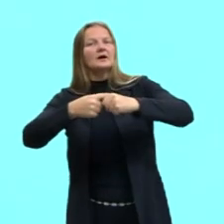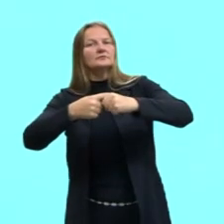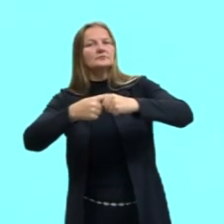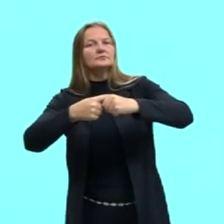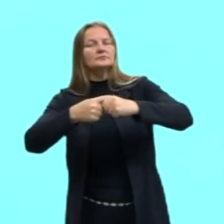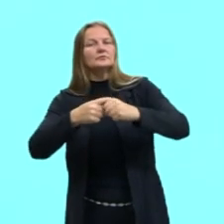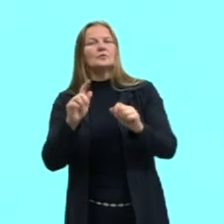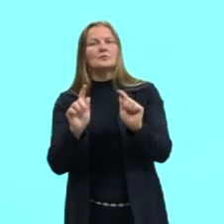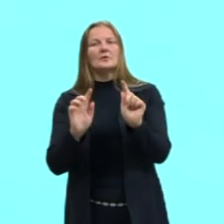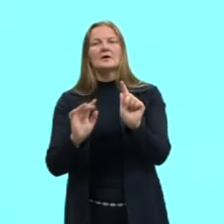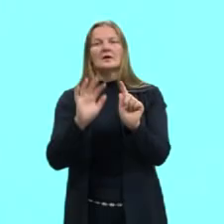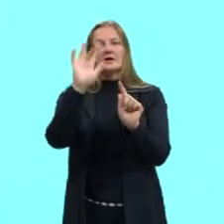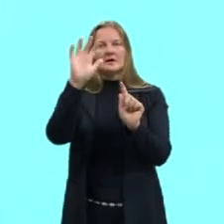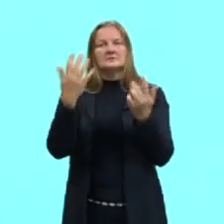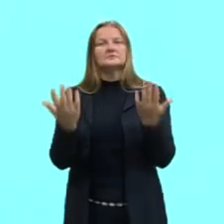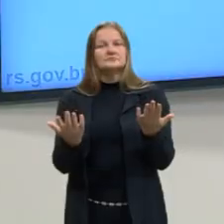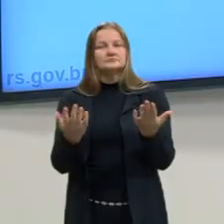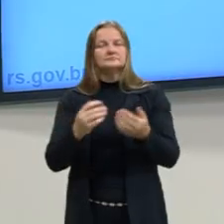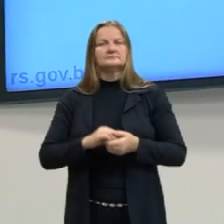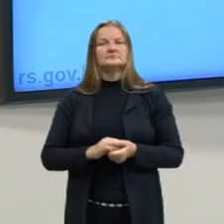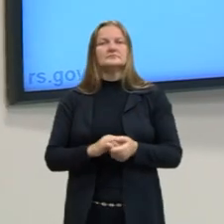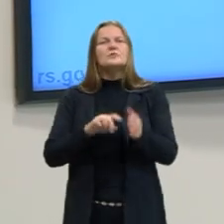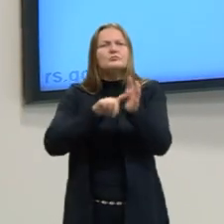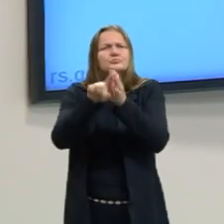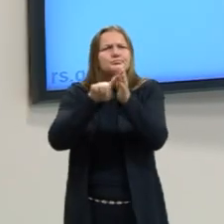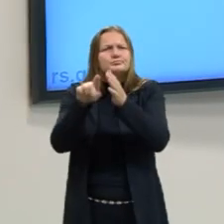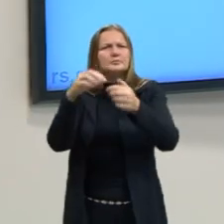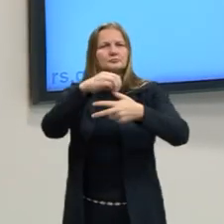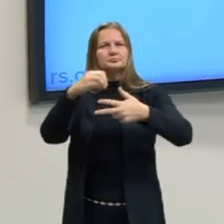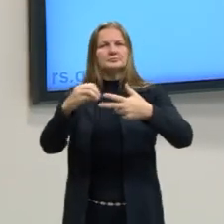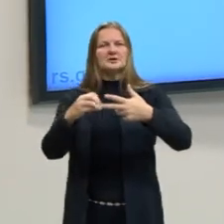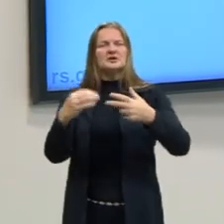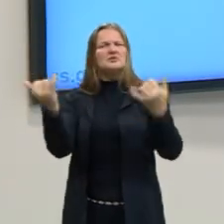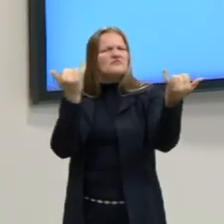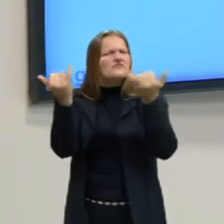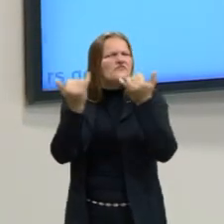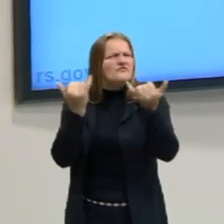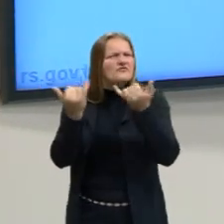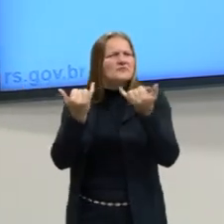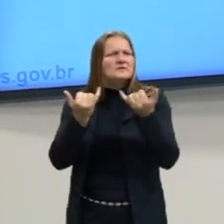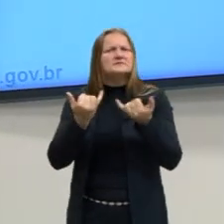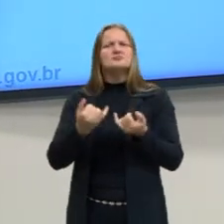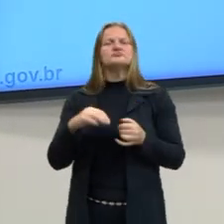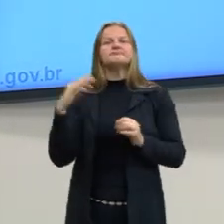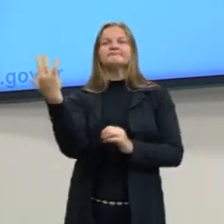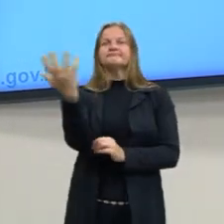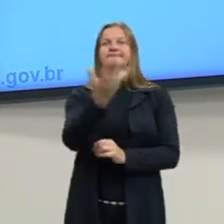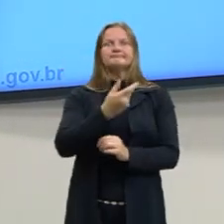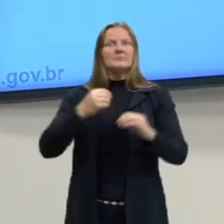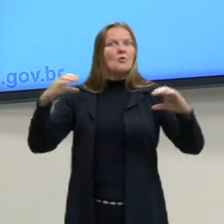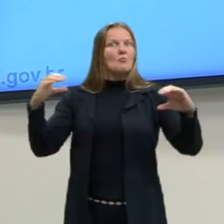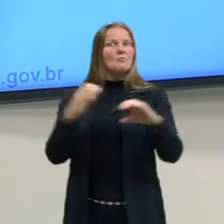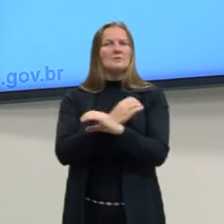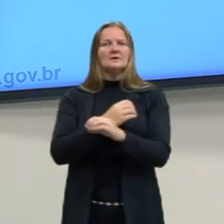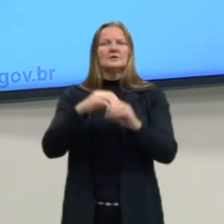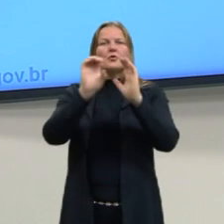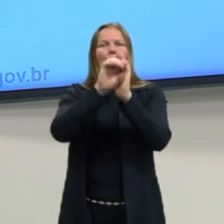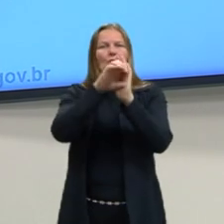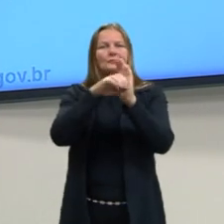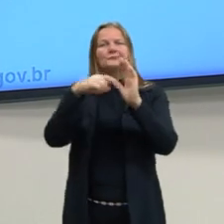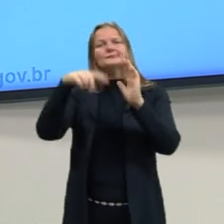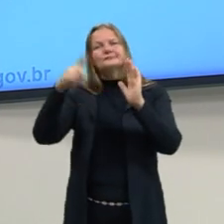do gás nobre Então essa questão Ela traz todas as informações não precisa lembrar dos conceitos de